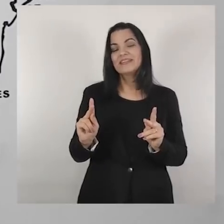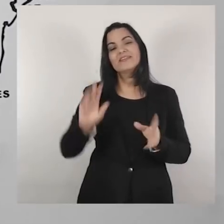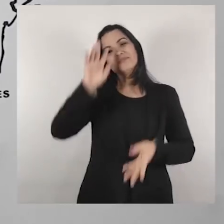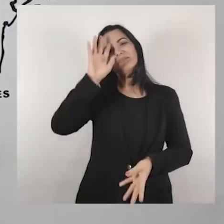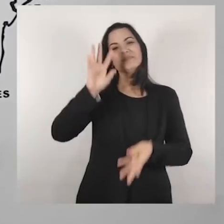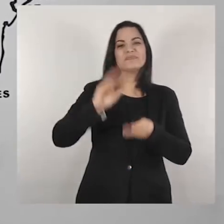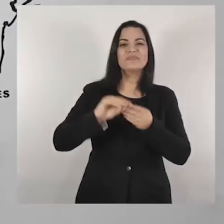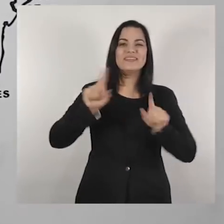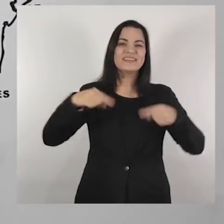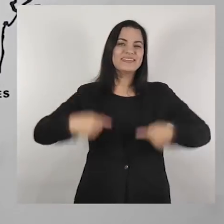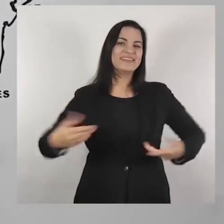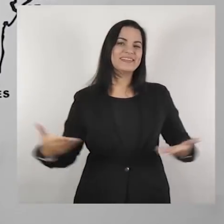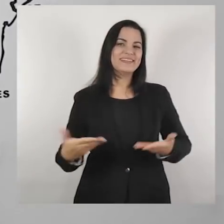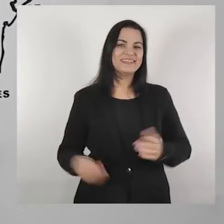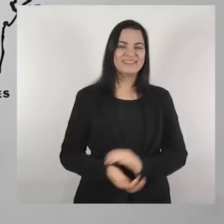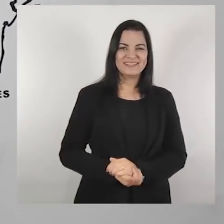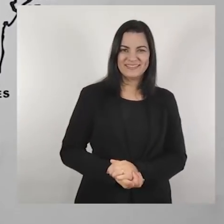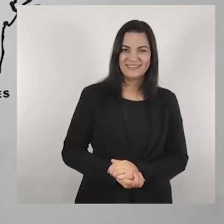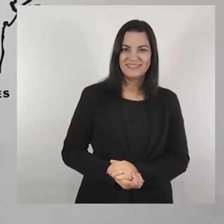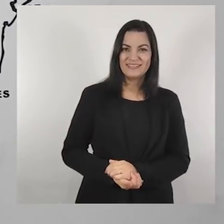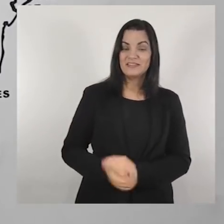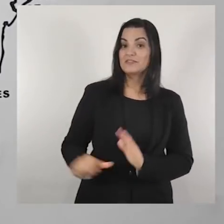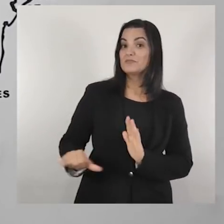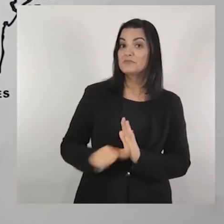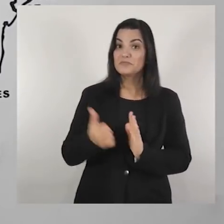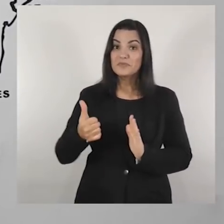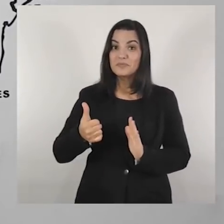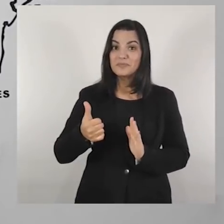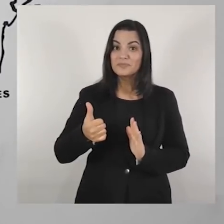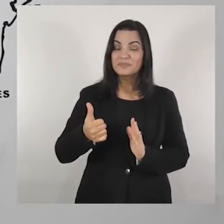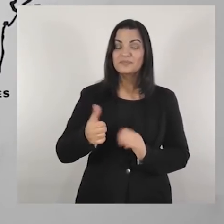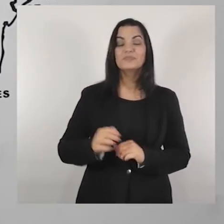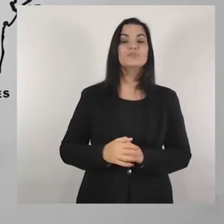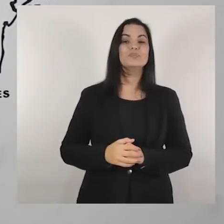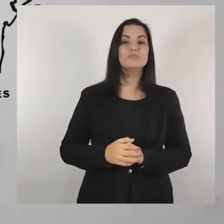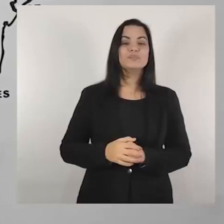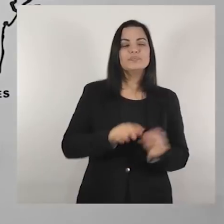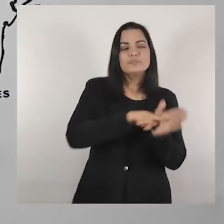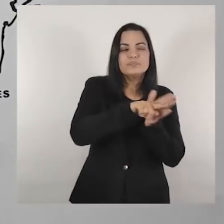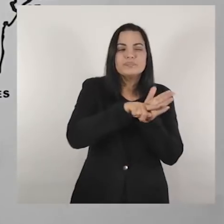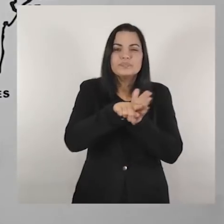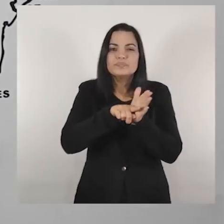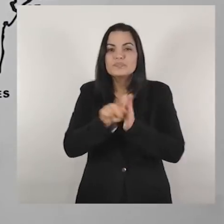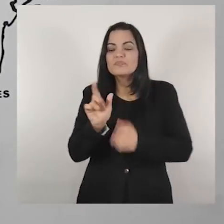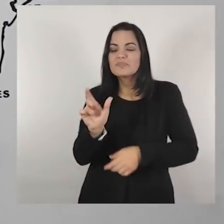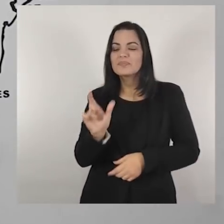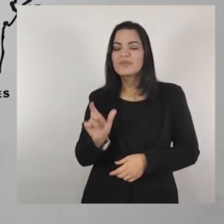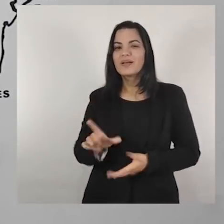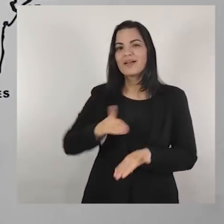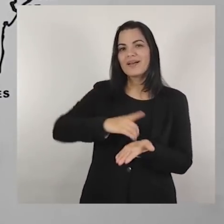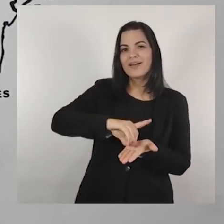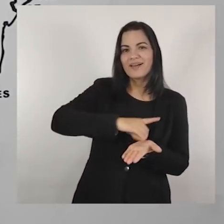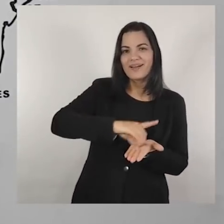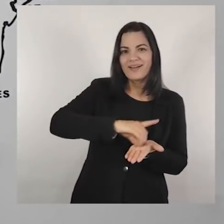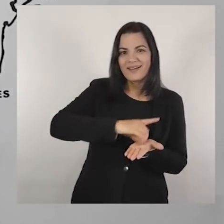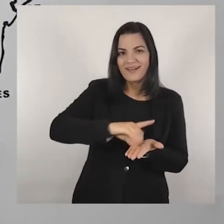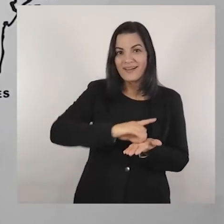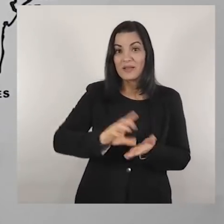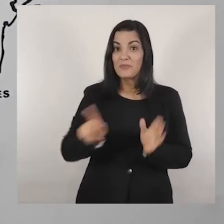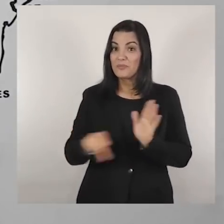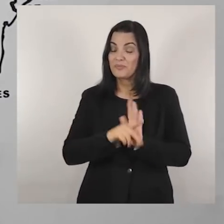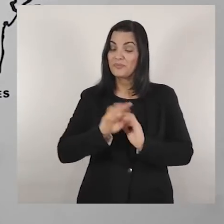disso. Então, olha lá a síntese do nosso desafio. Primeira parte é investigar